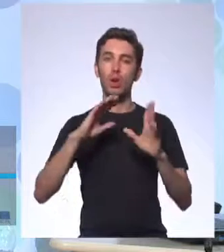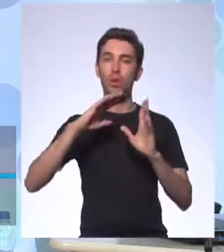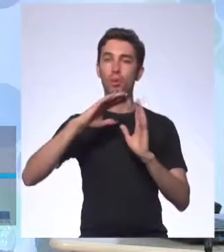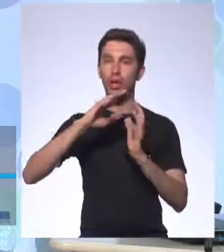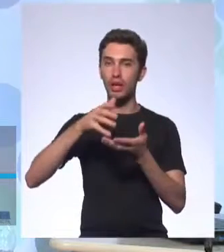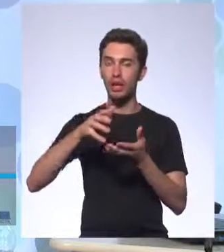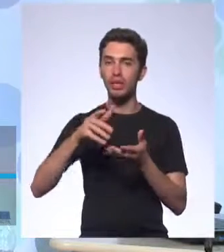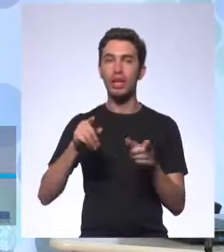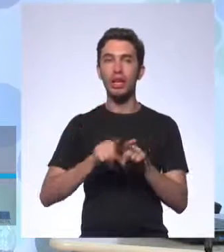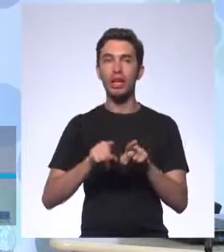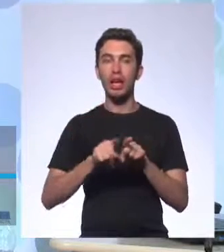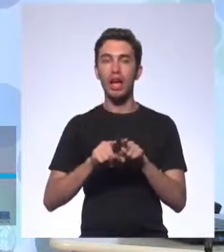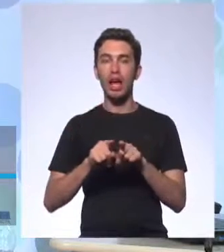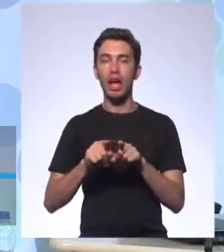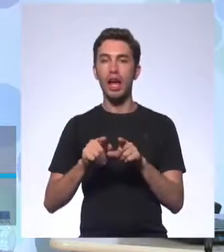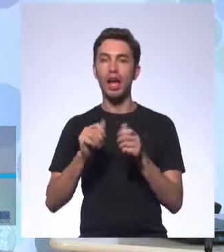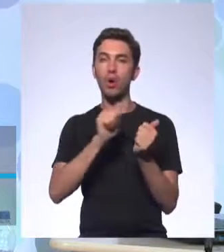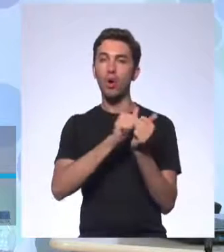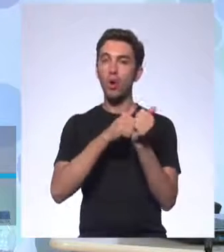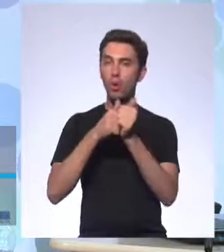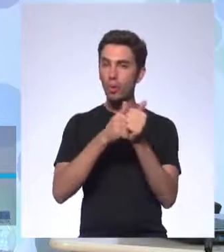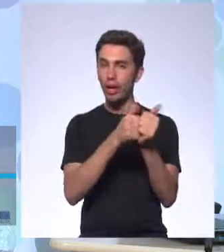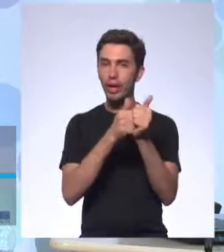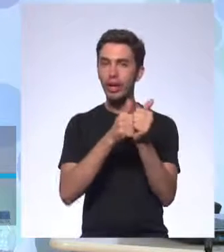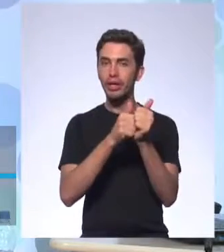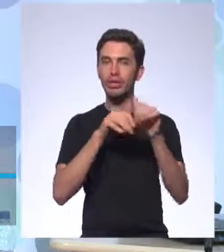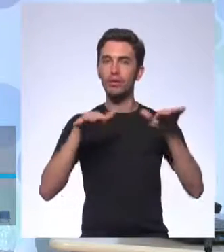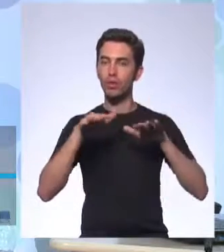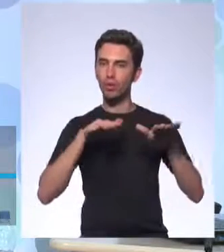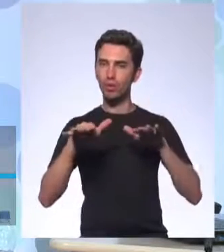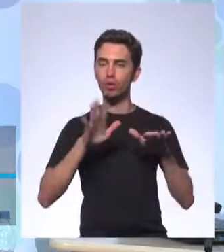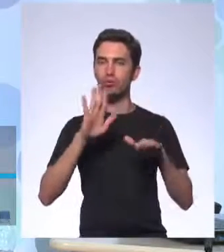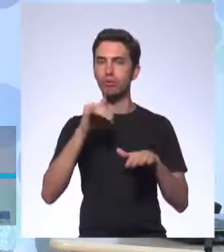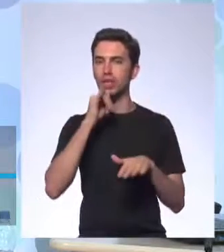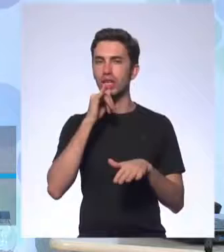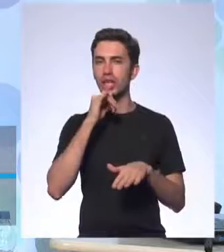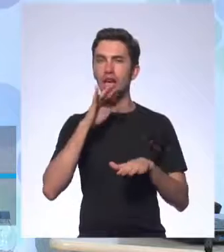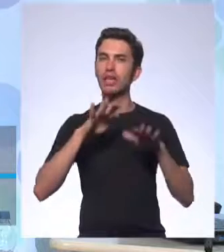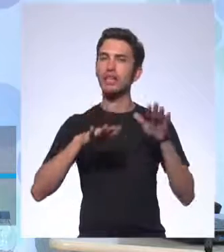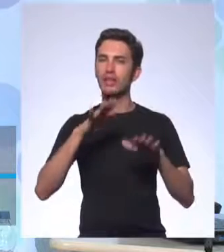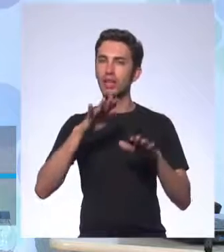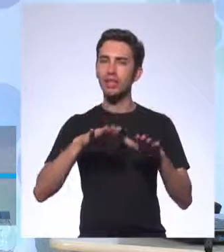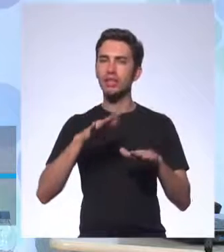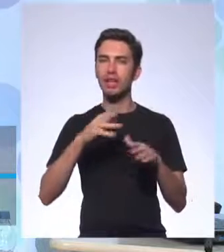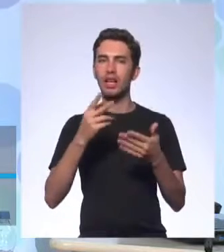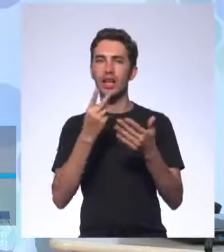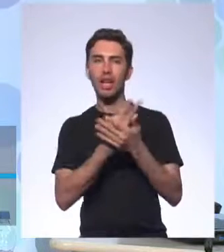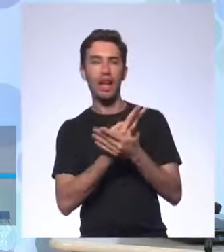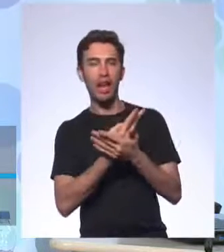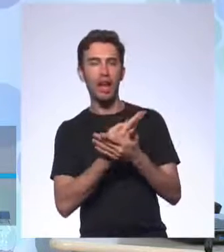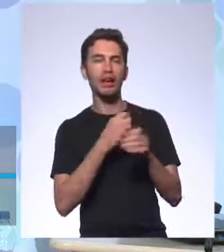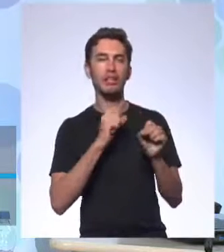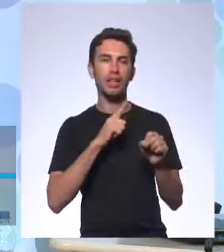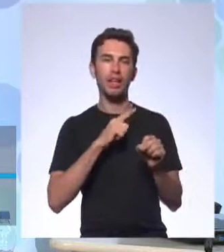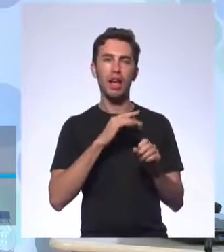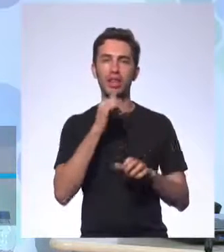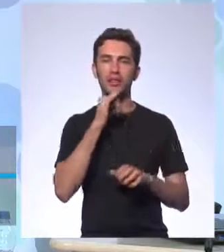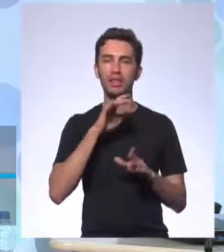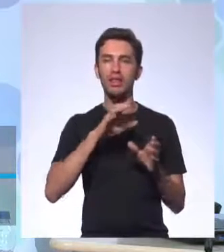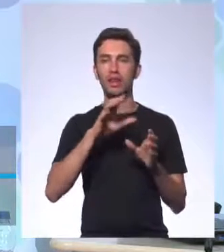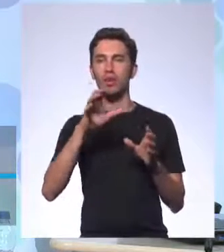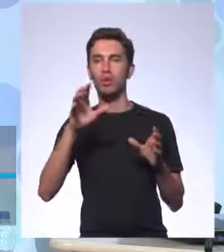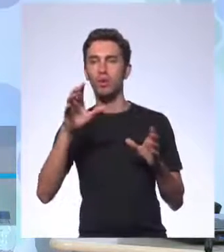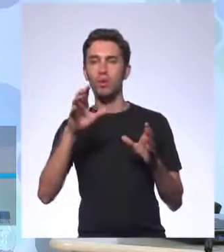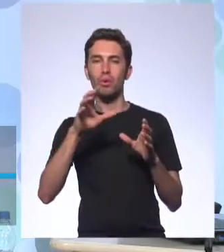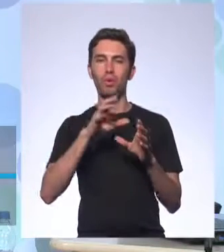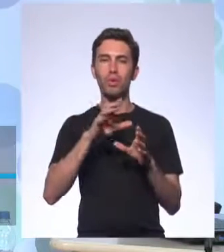de certa forma, esse movimento, mas em algum momento ele vai um pouquinho errante. Ou ele vai um pouquinho mais para lá e depois volta.